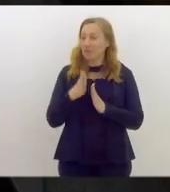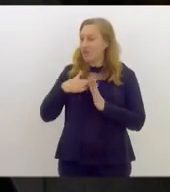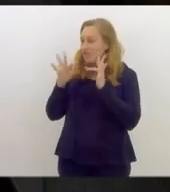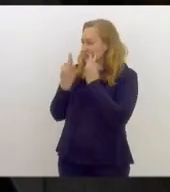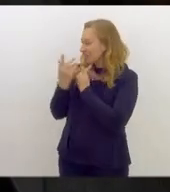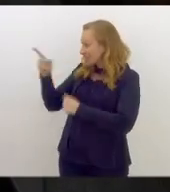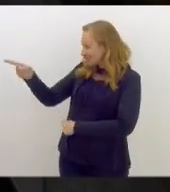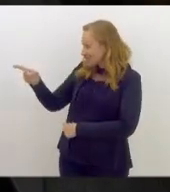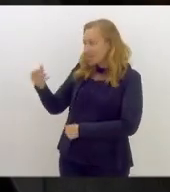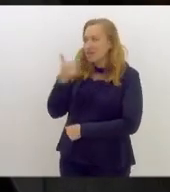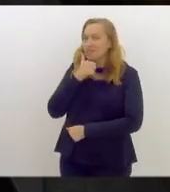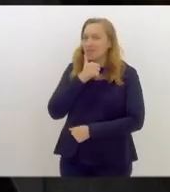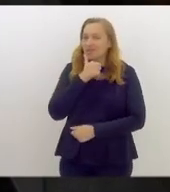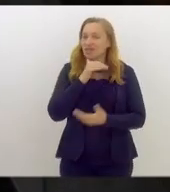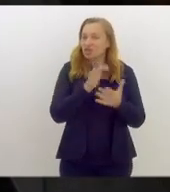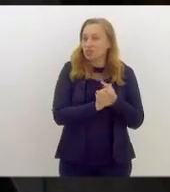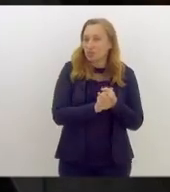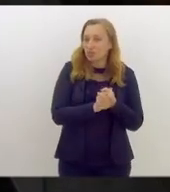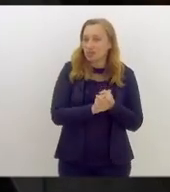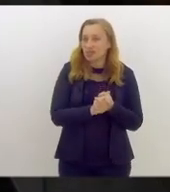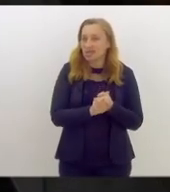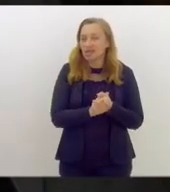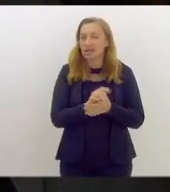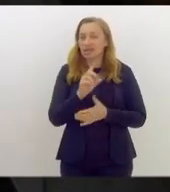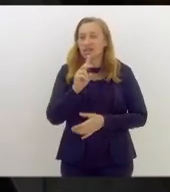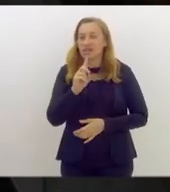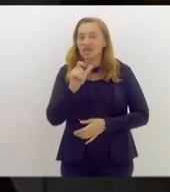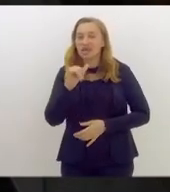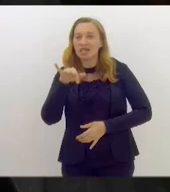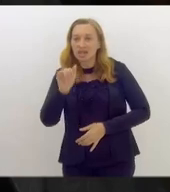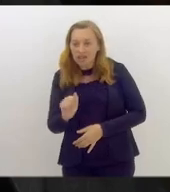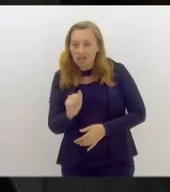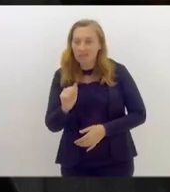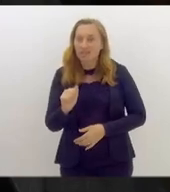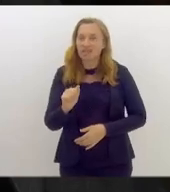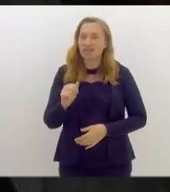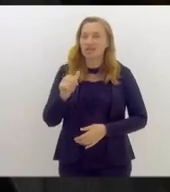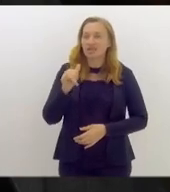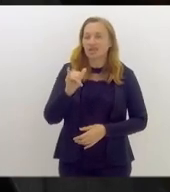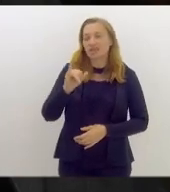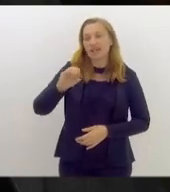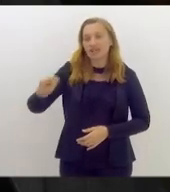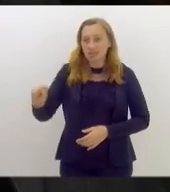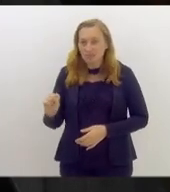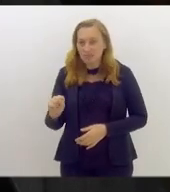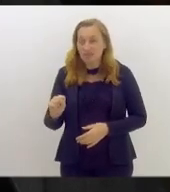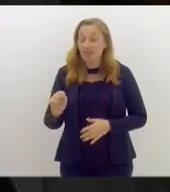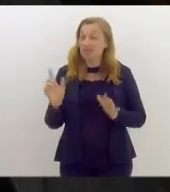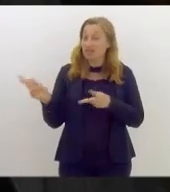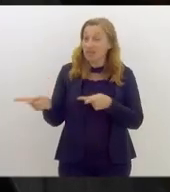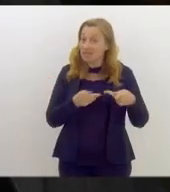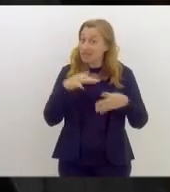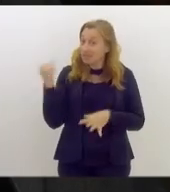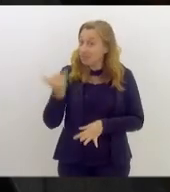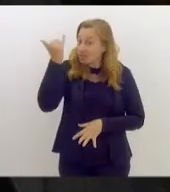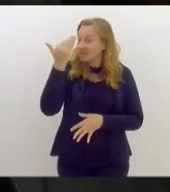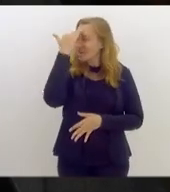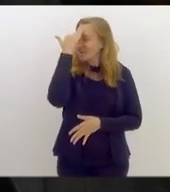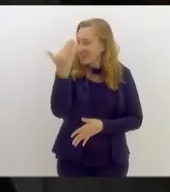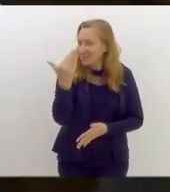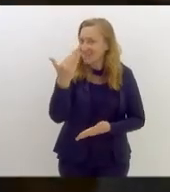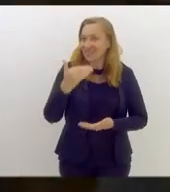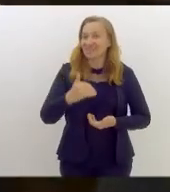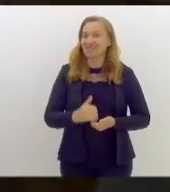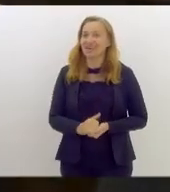ali minha mulher e ela o Igor a Yasmin estão ali visita ilustríssima então quero agradecer muito